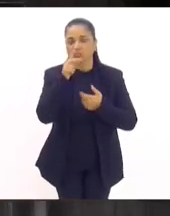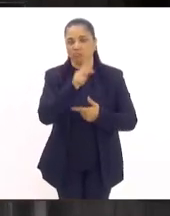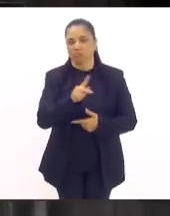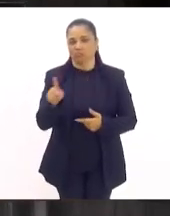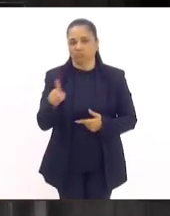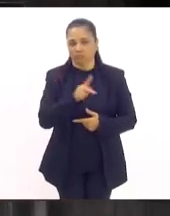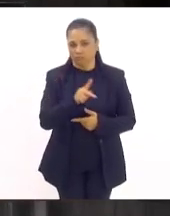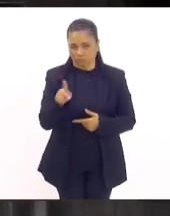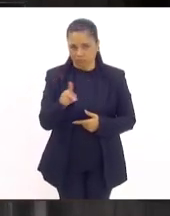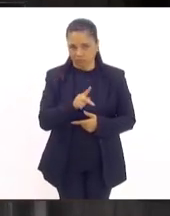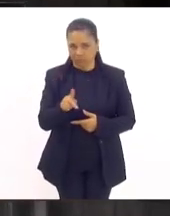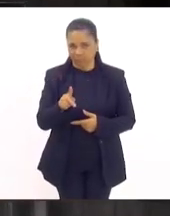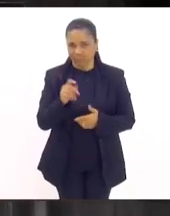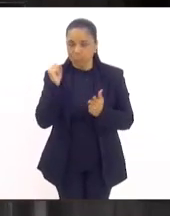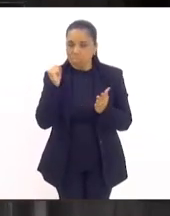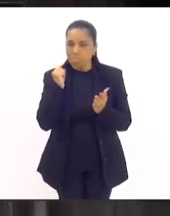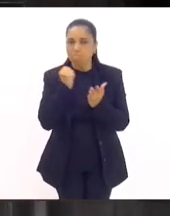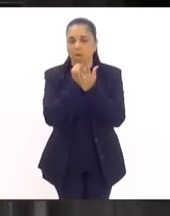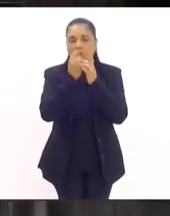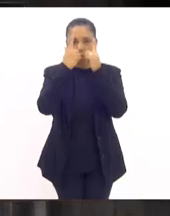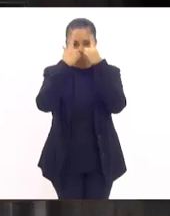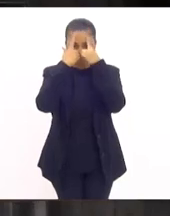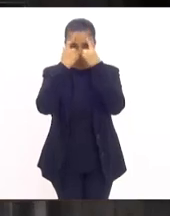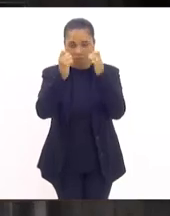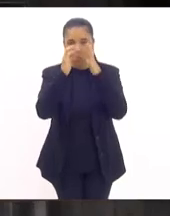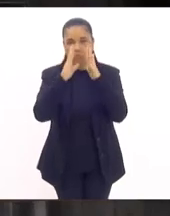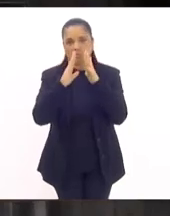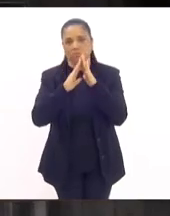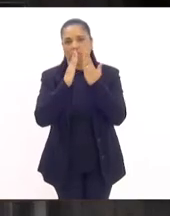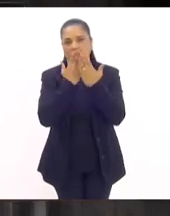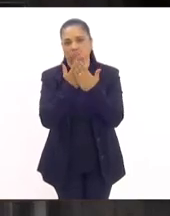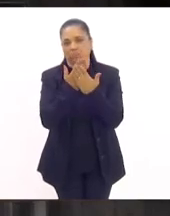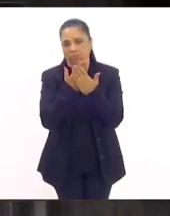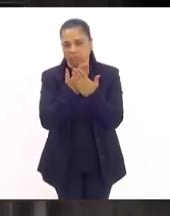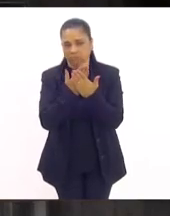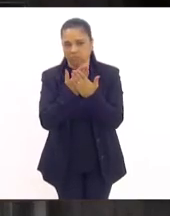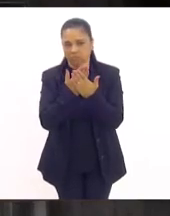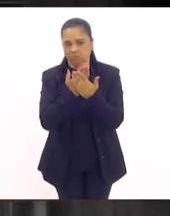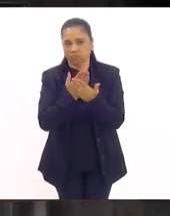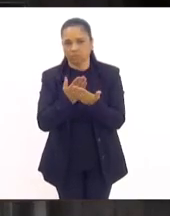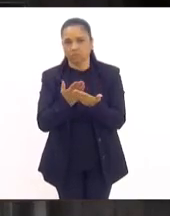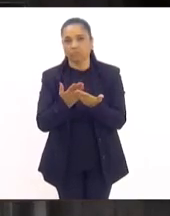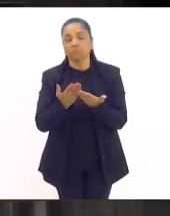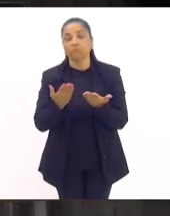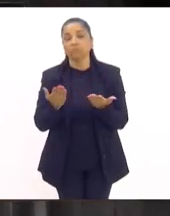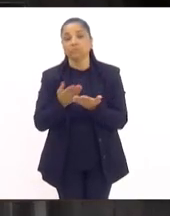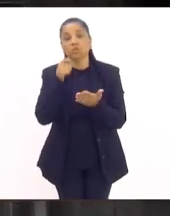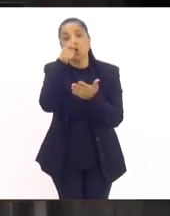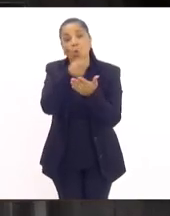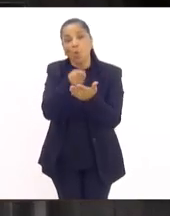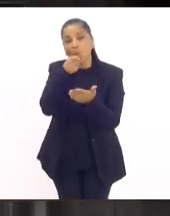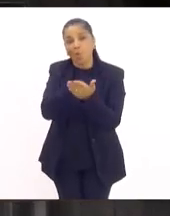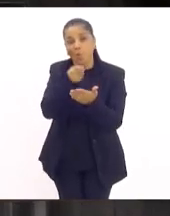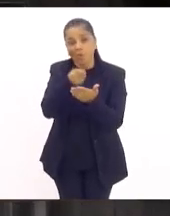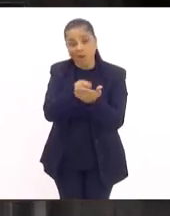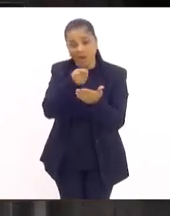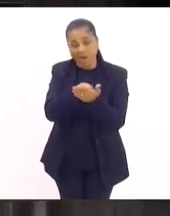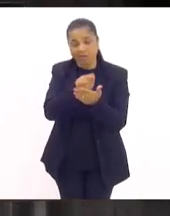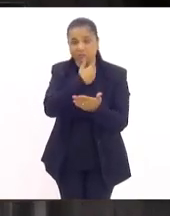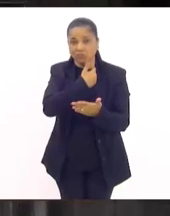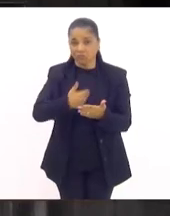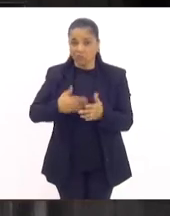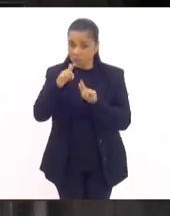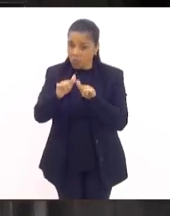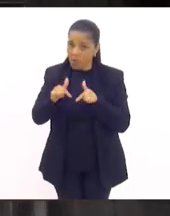marcaram a violência no ambiente escolar. E a gente tem cobrado ações do governo,